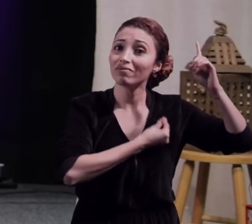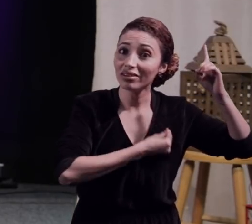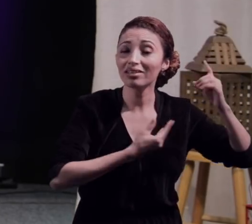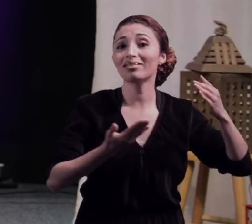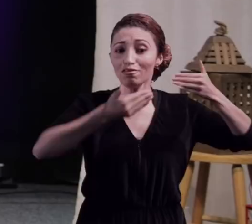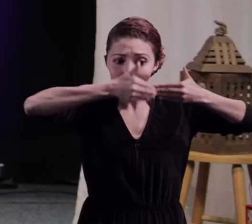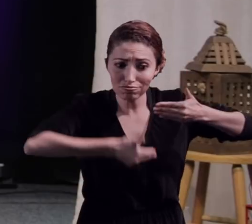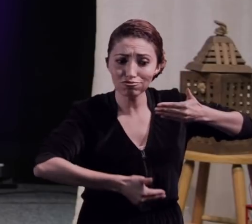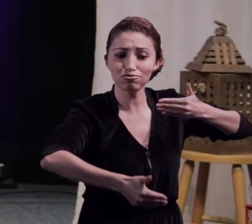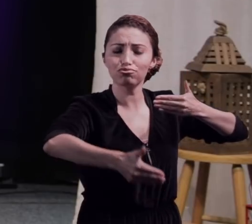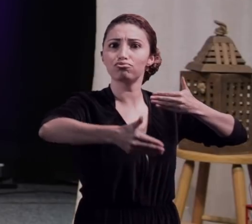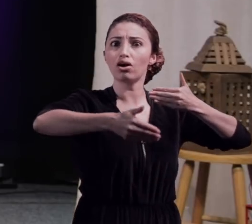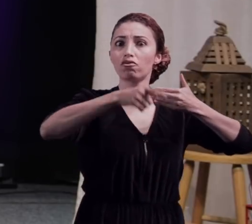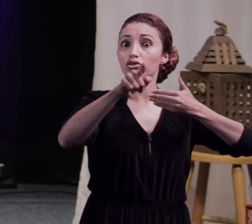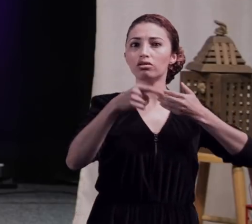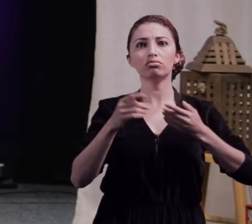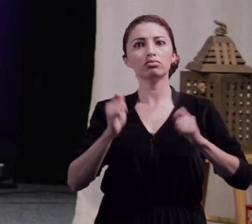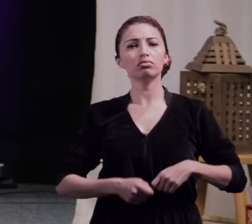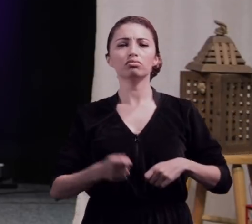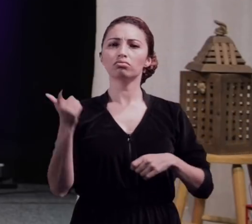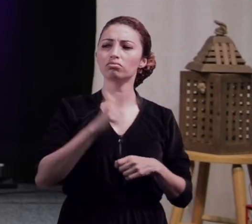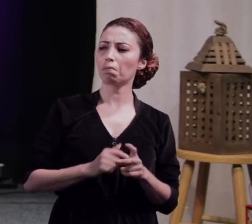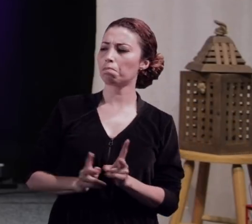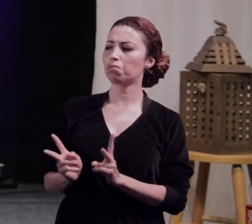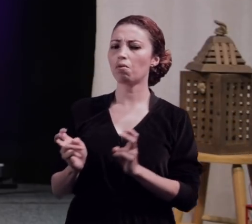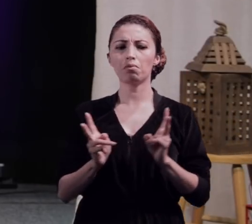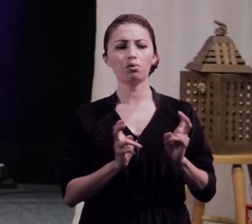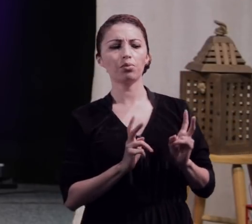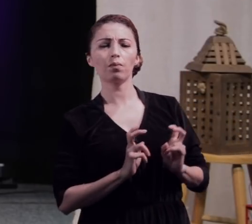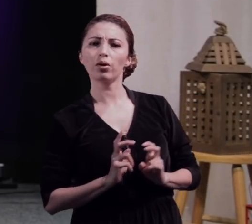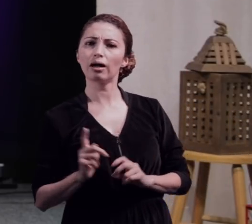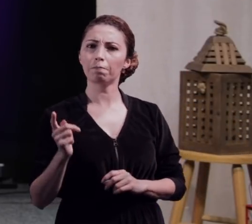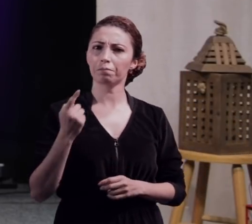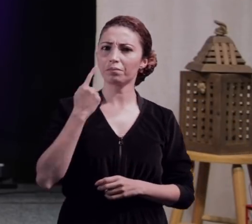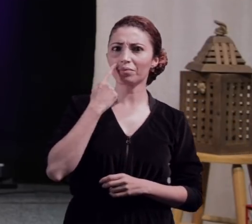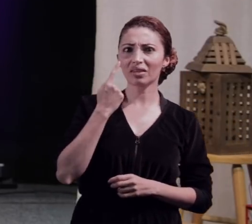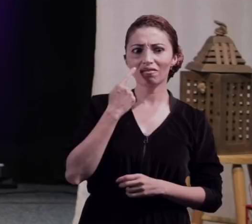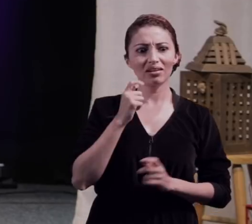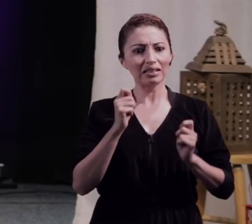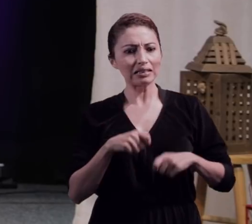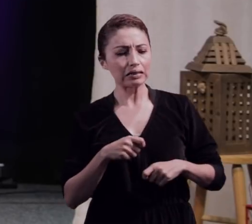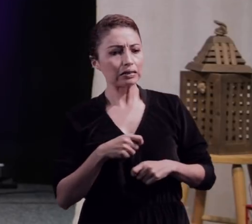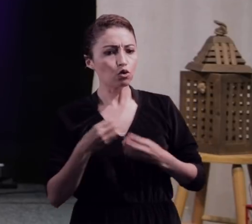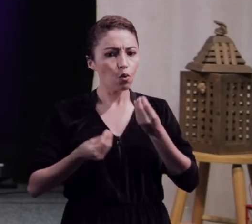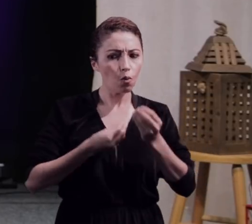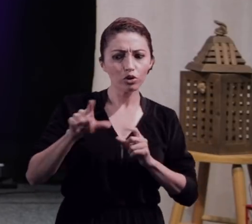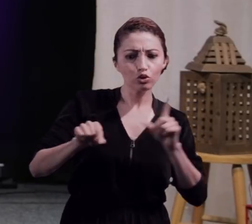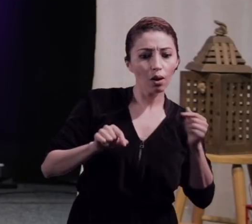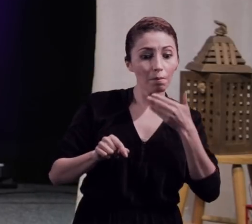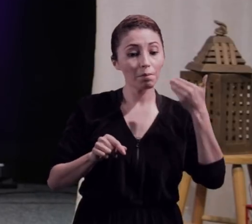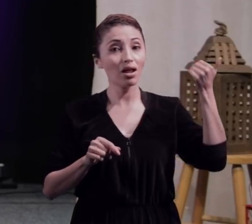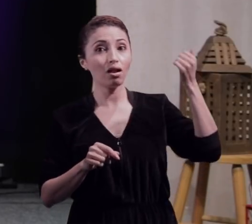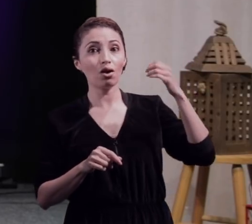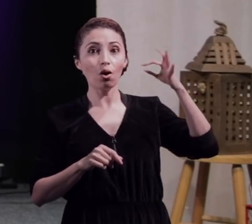vida. E a partir daí você começa a ter as percepções espirituais. Você vai começar a achar as